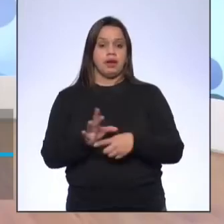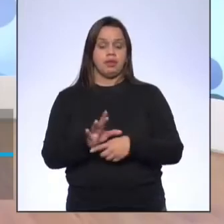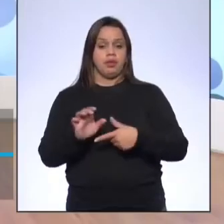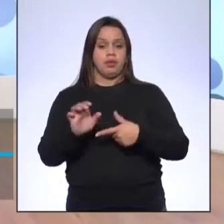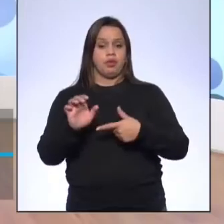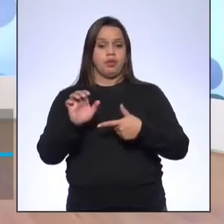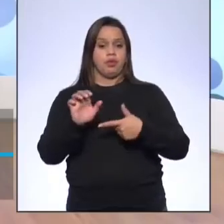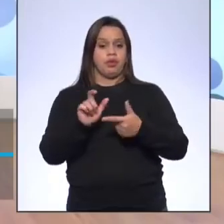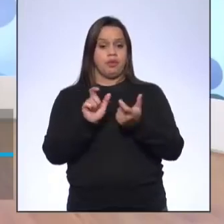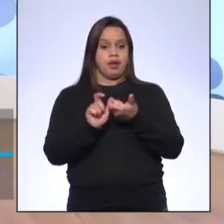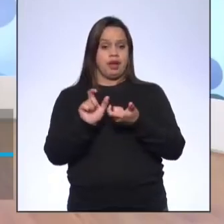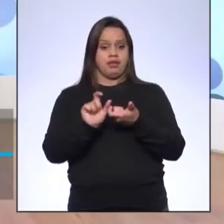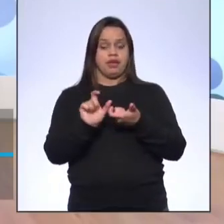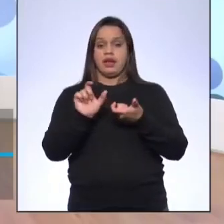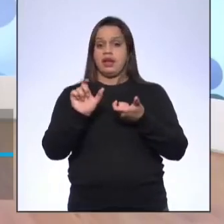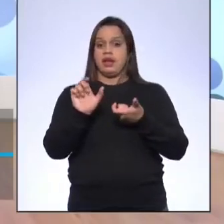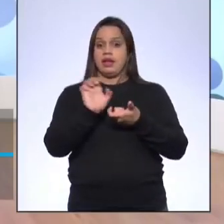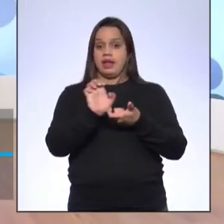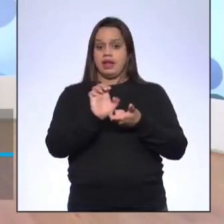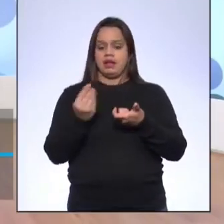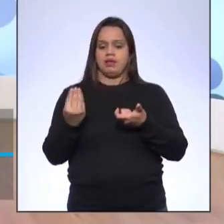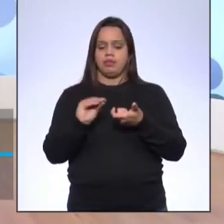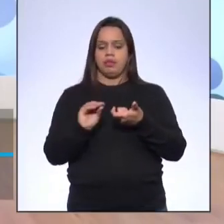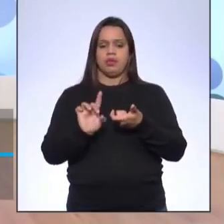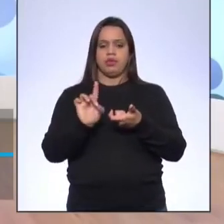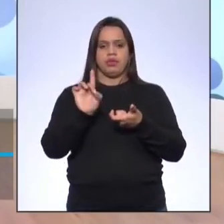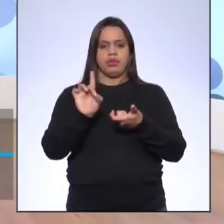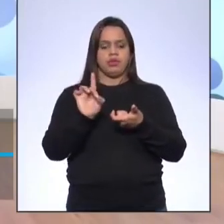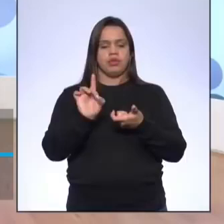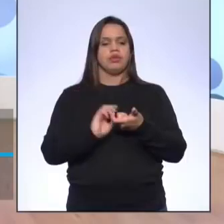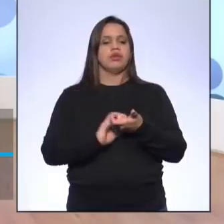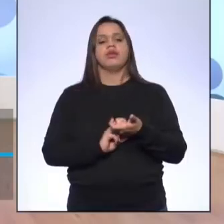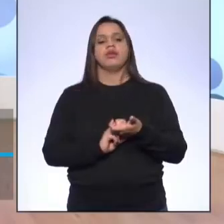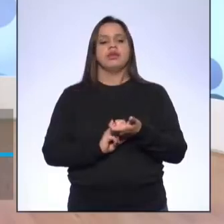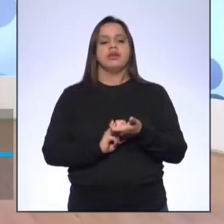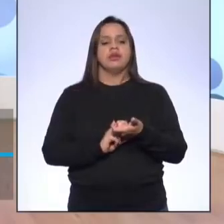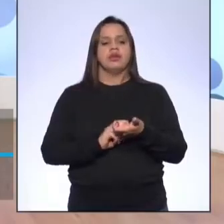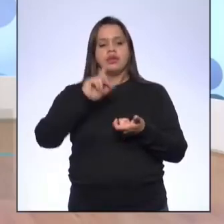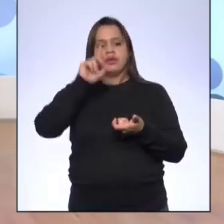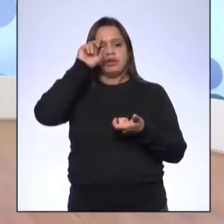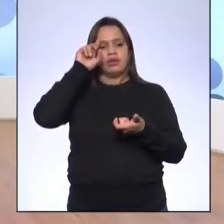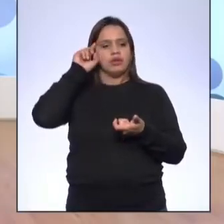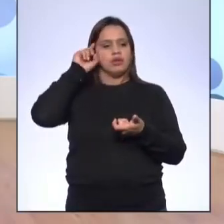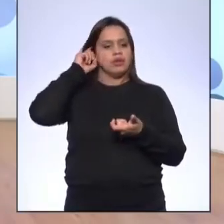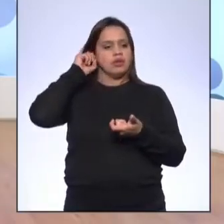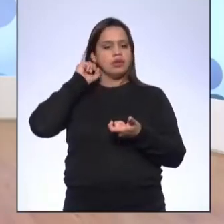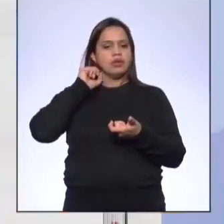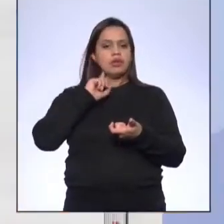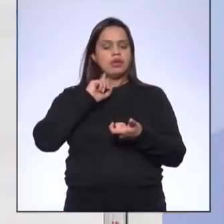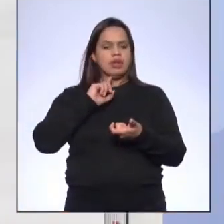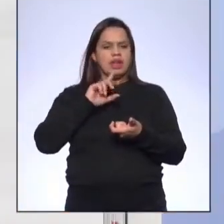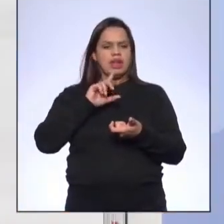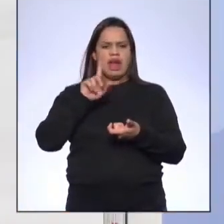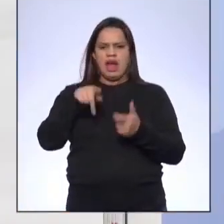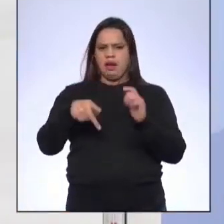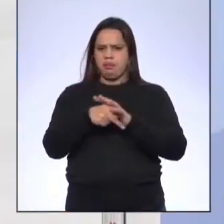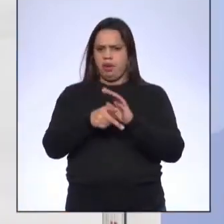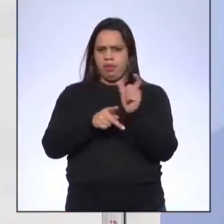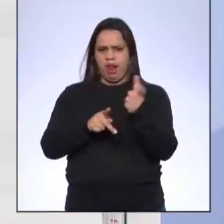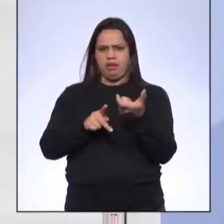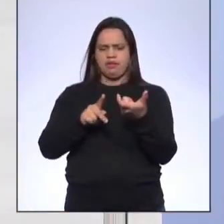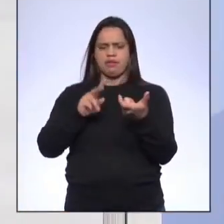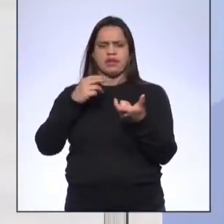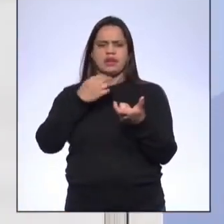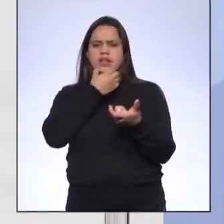acrescento o D. Aqui, E o dead, teacher? Dead de morto? Isso. Não, está errado. Né? Isso aí é